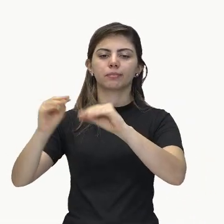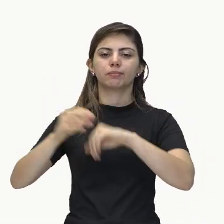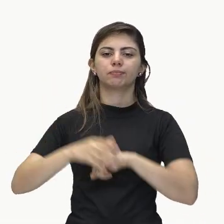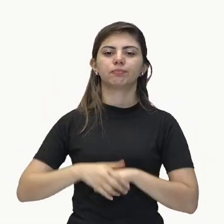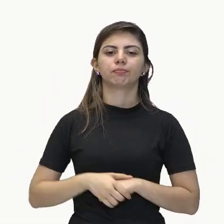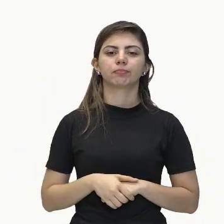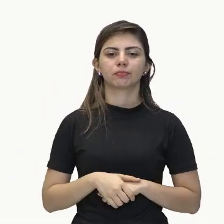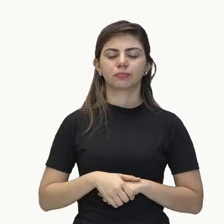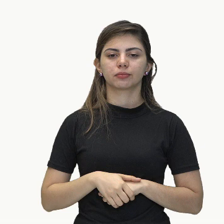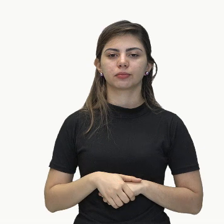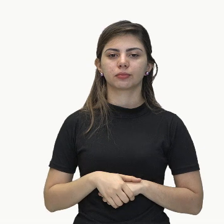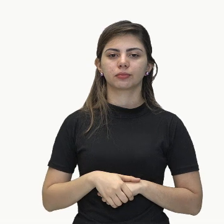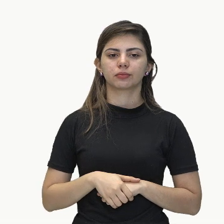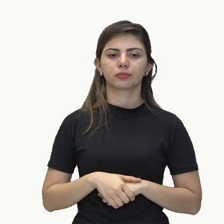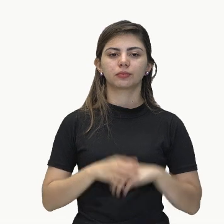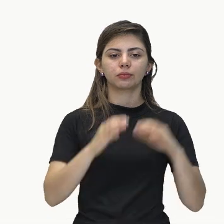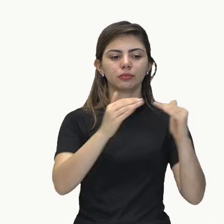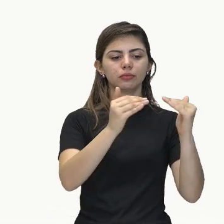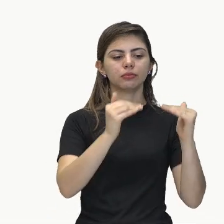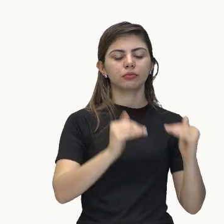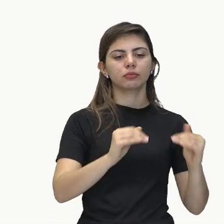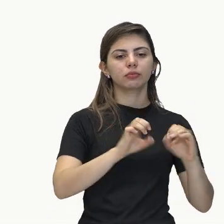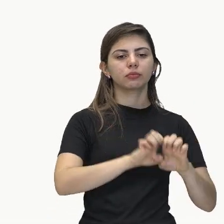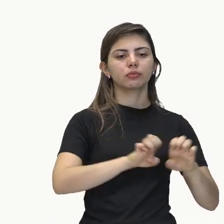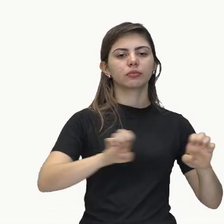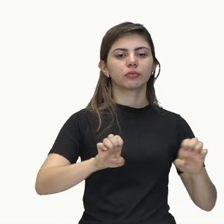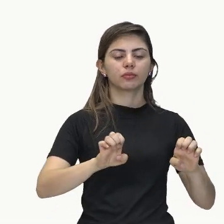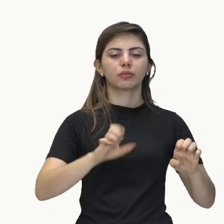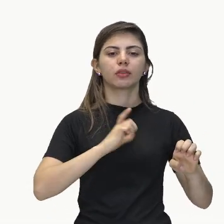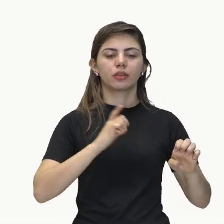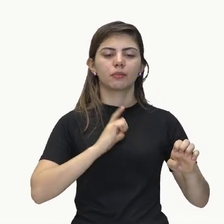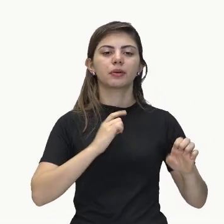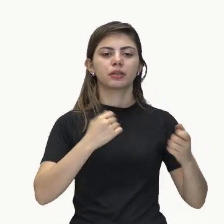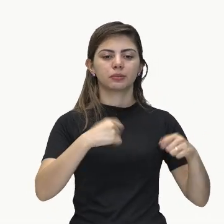tá? E a minha equação de baixo, eu vou trocar todos os